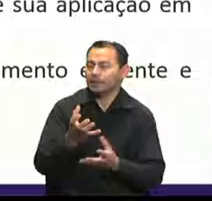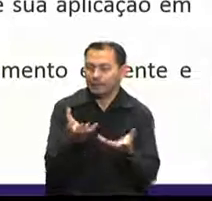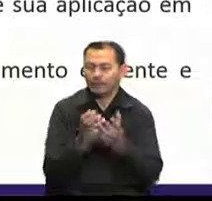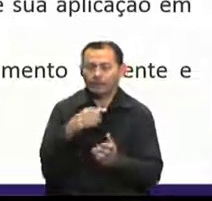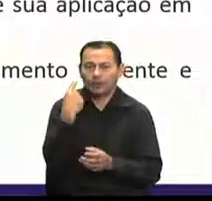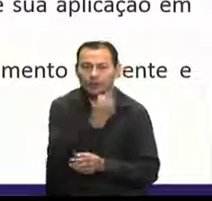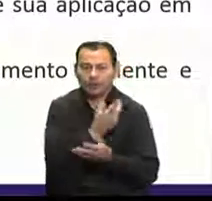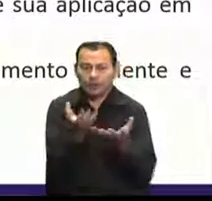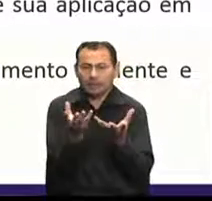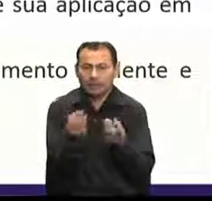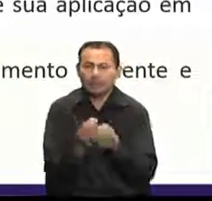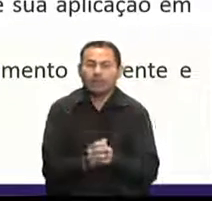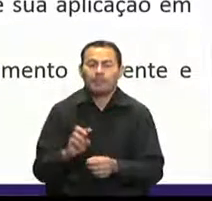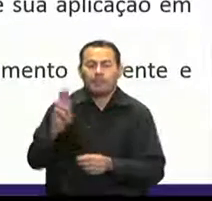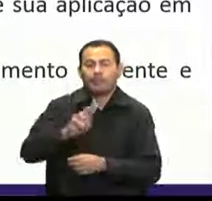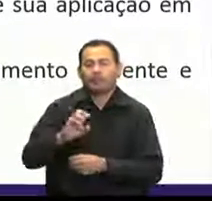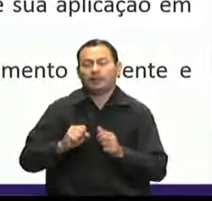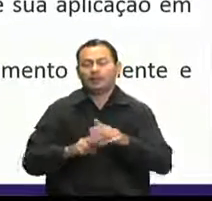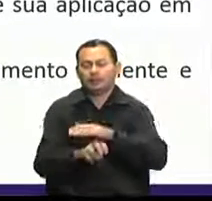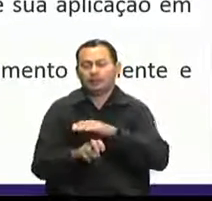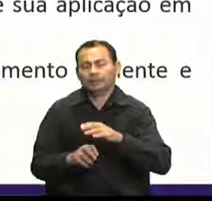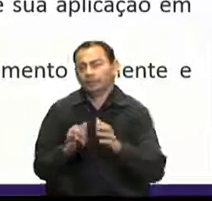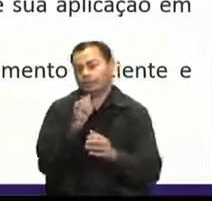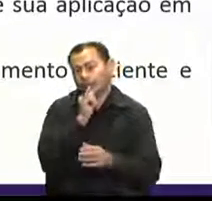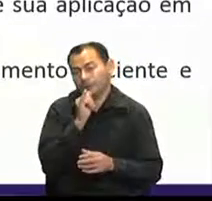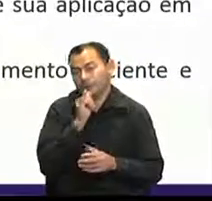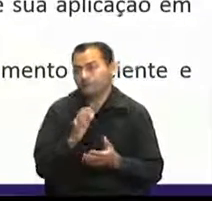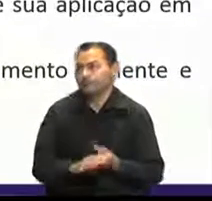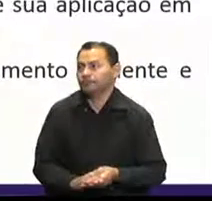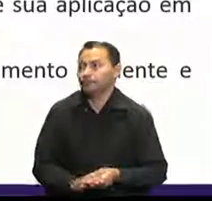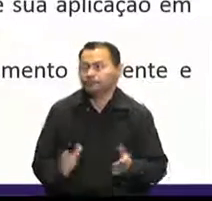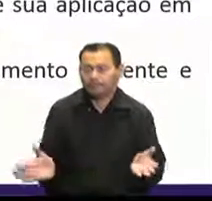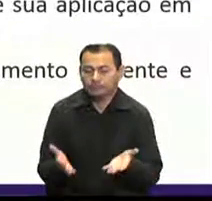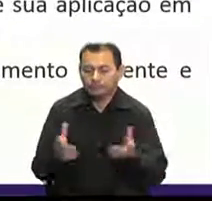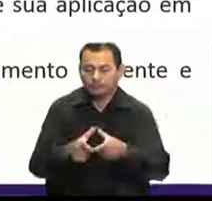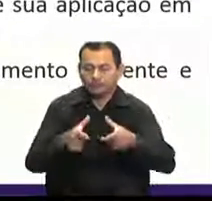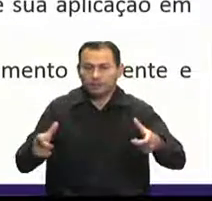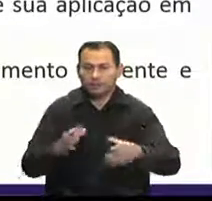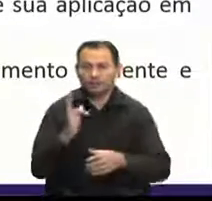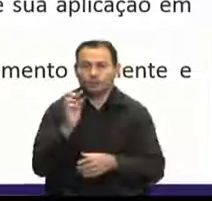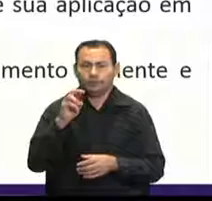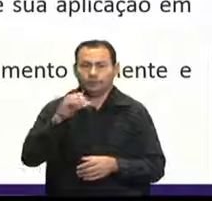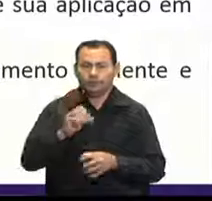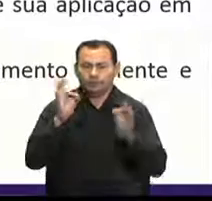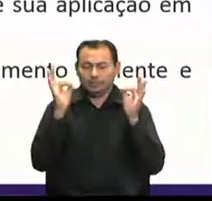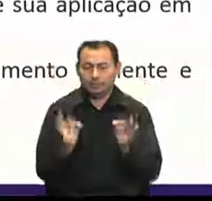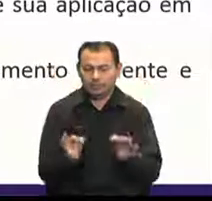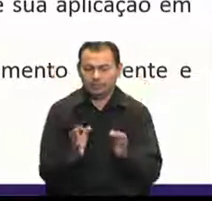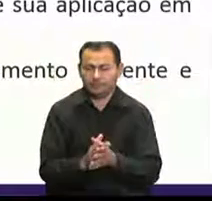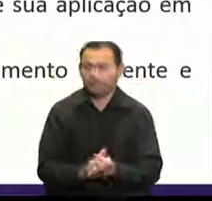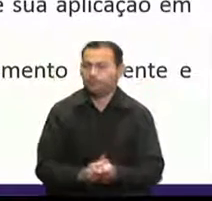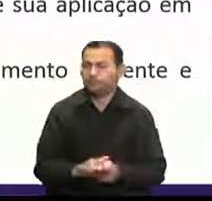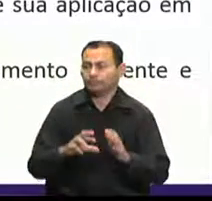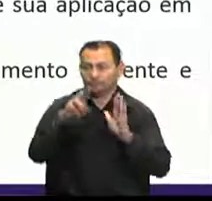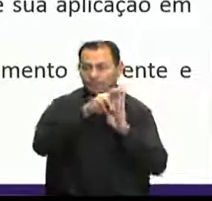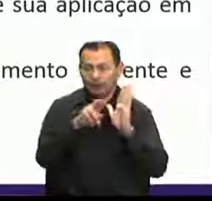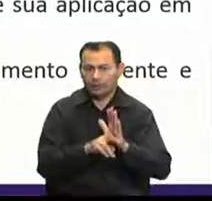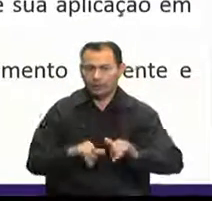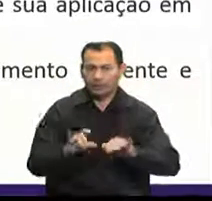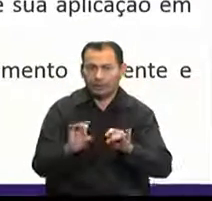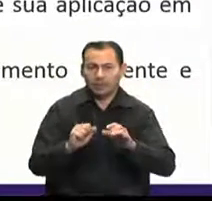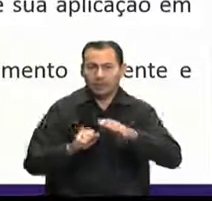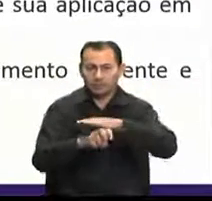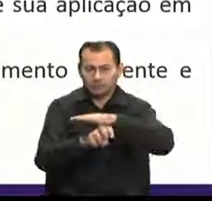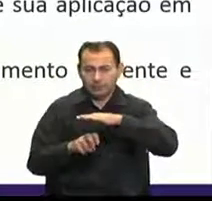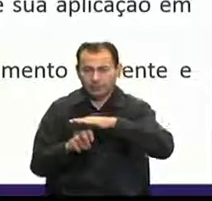nós queremos aplicar em ações por exemplo promover a expansão funcionamento eficiente e regular o mercado de